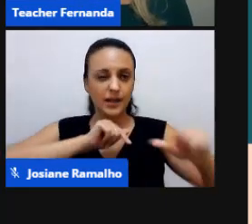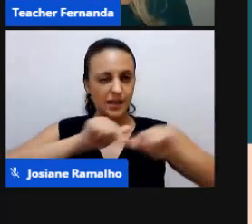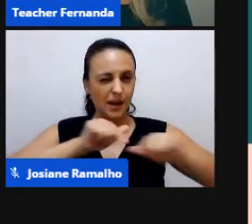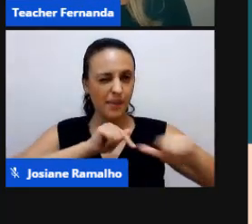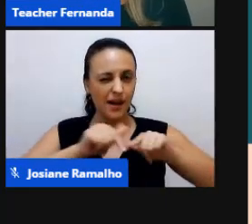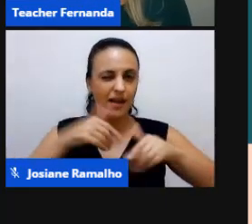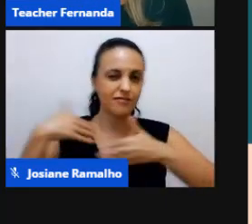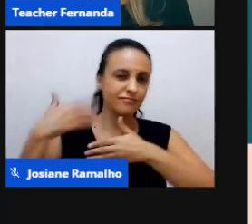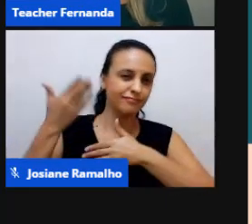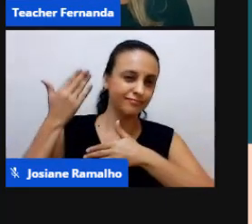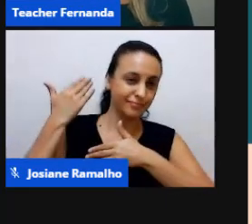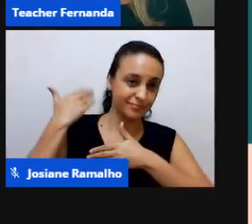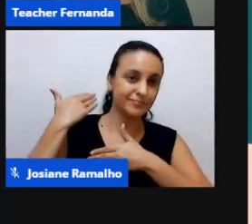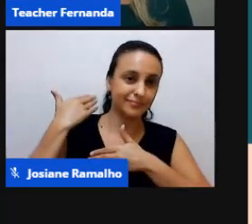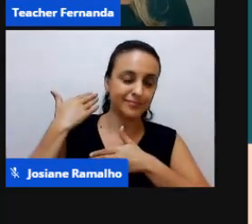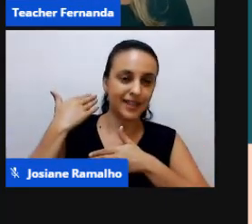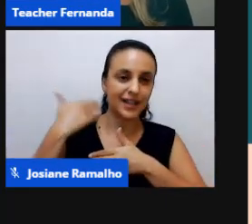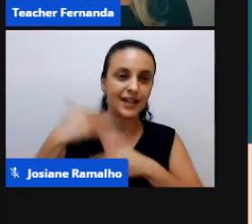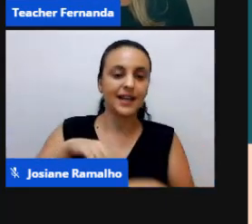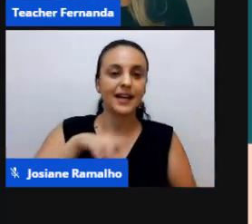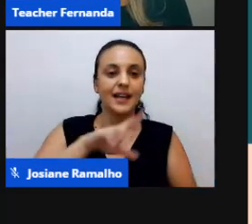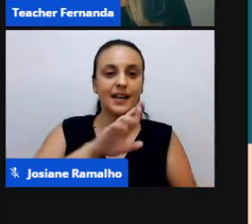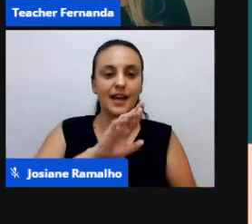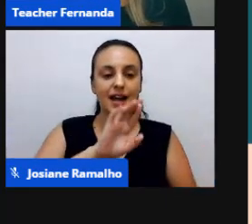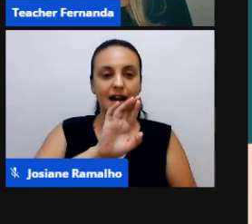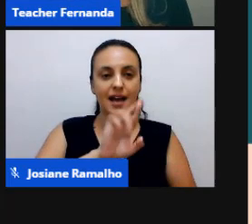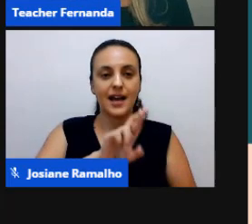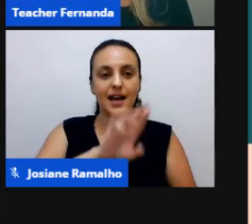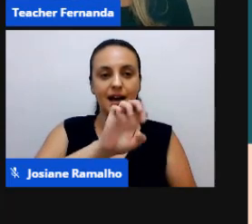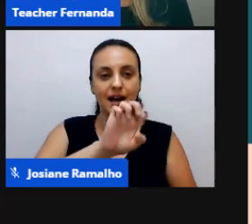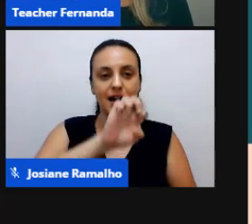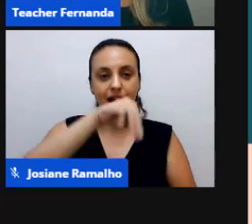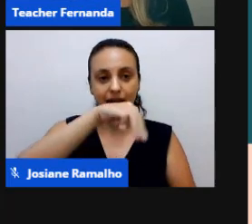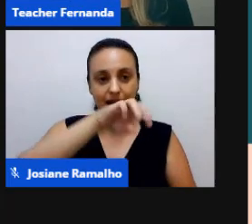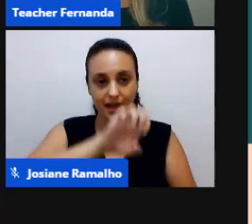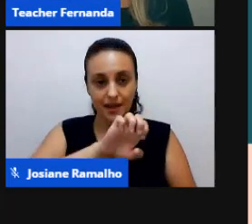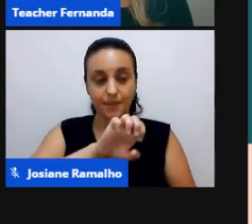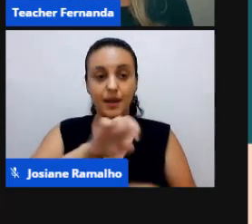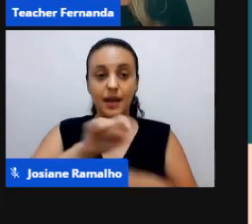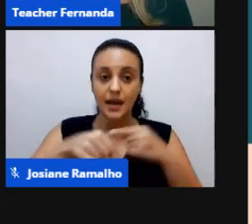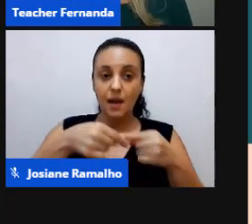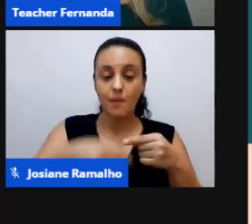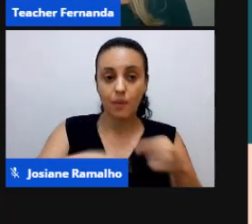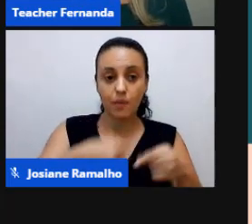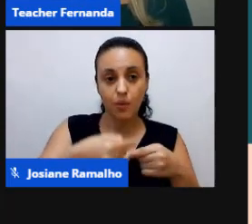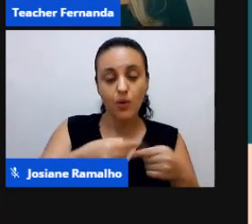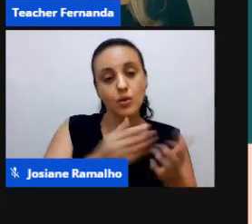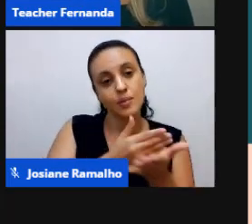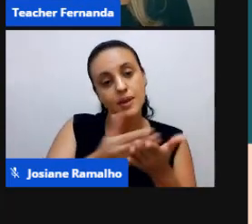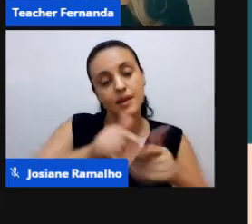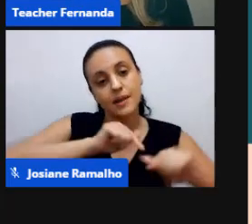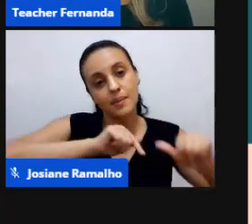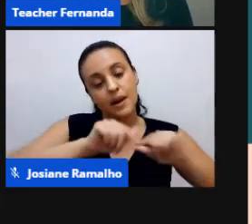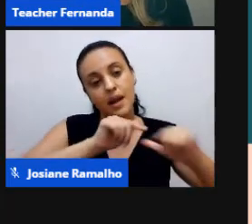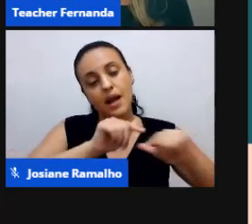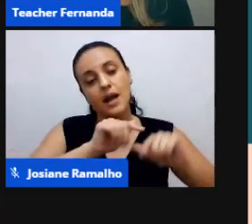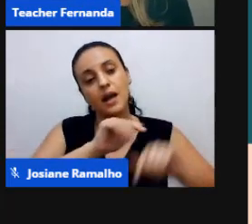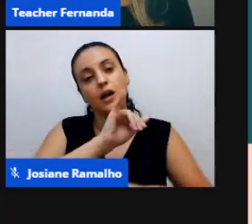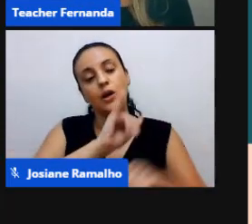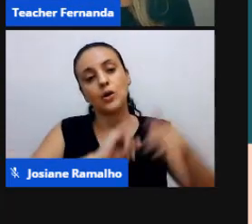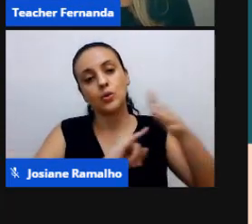e, posteriormente, entrei no Instituto Federal como professora efetiva. Então, ali eu atuo